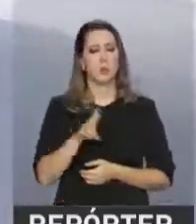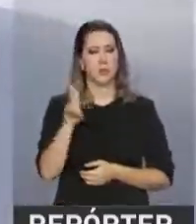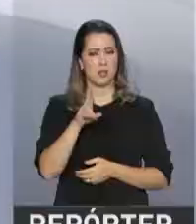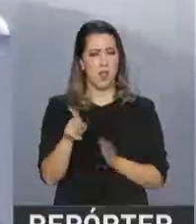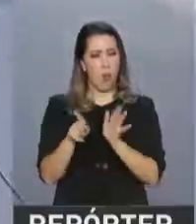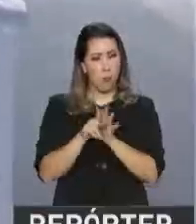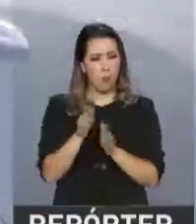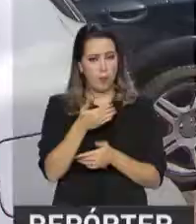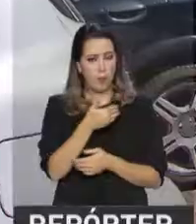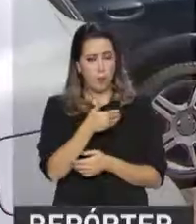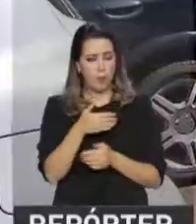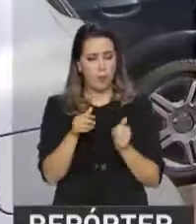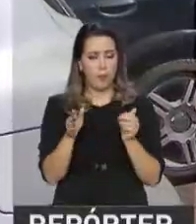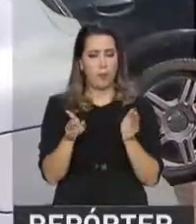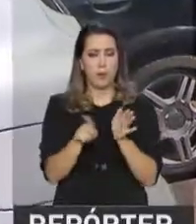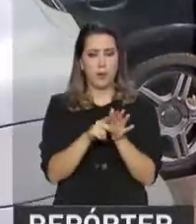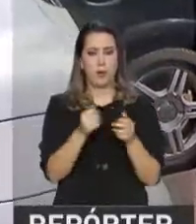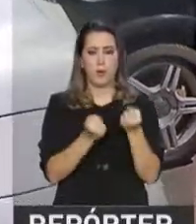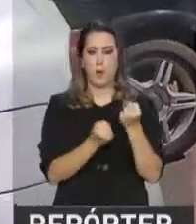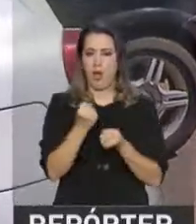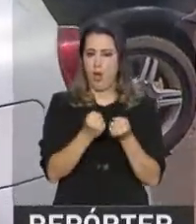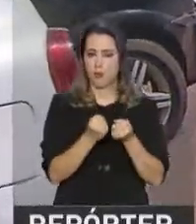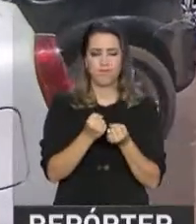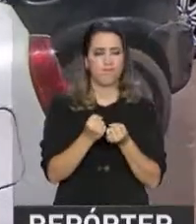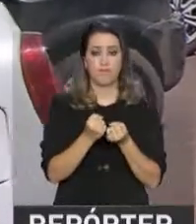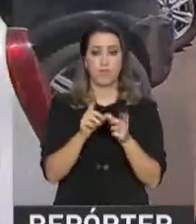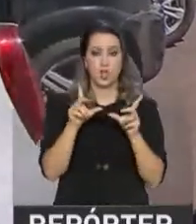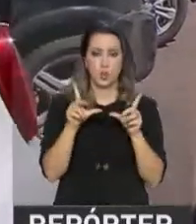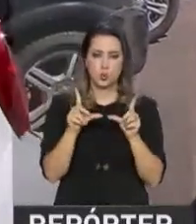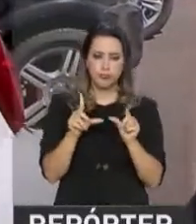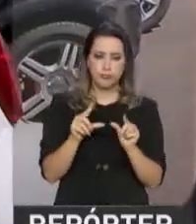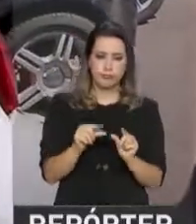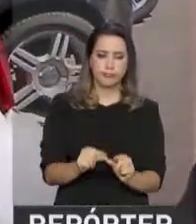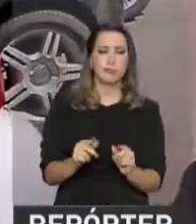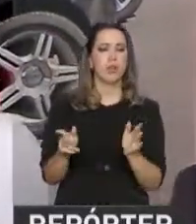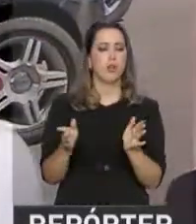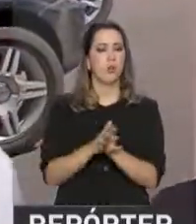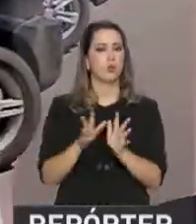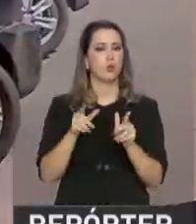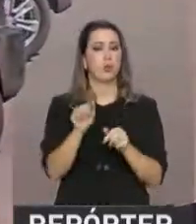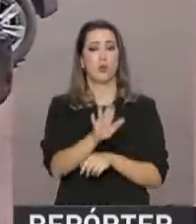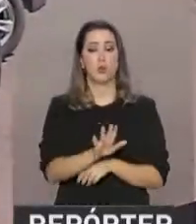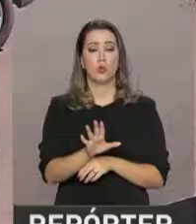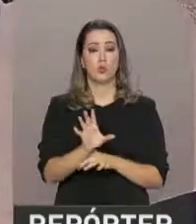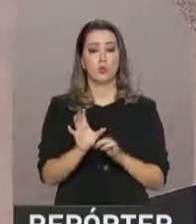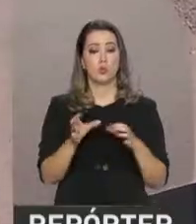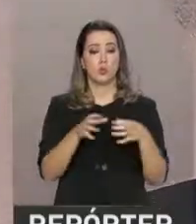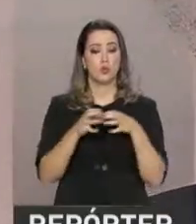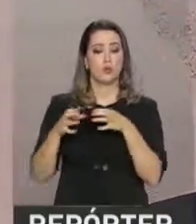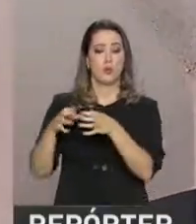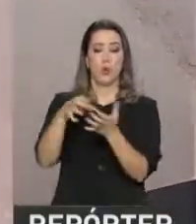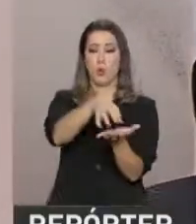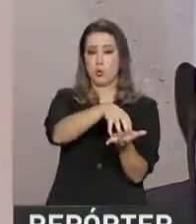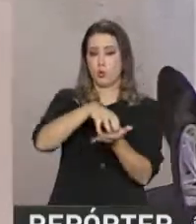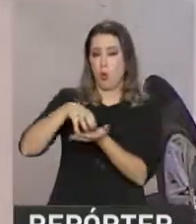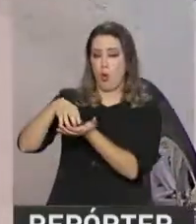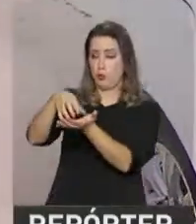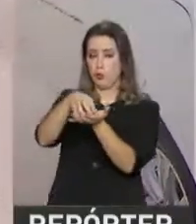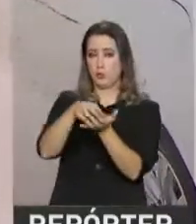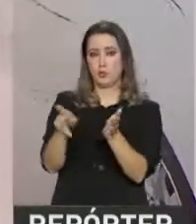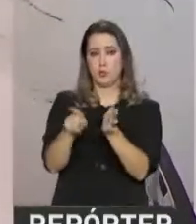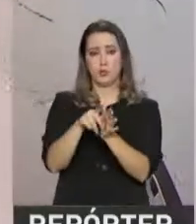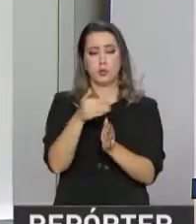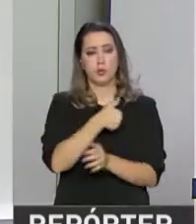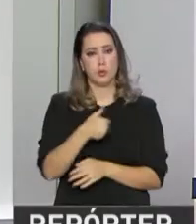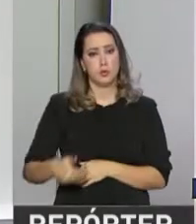frota gradualmente a previsão é que todos os órgãos da administração no distrito federal passem a usar o serviço ainda